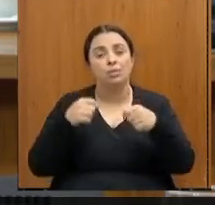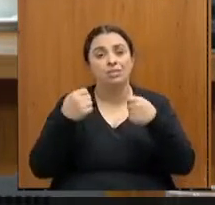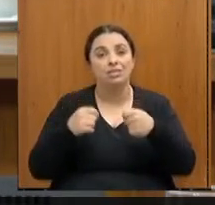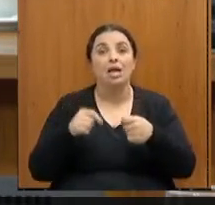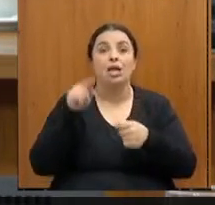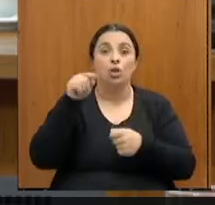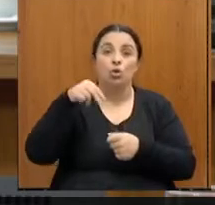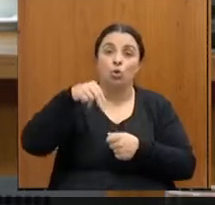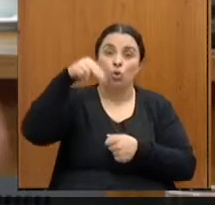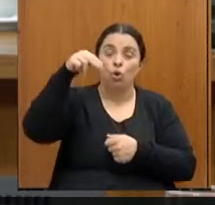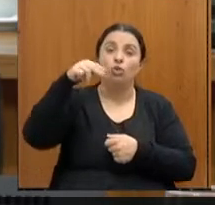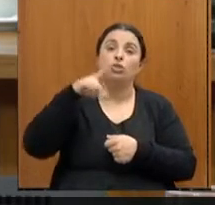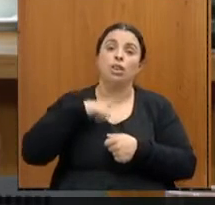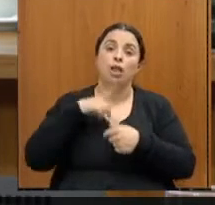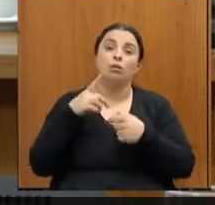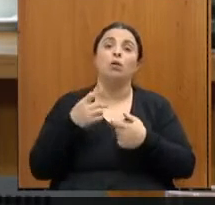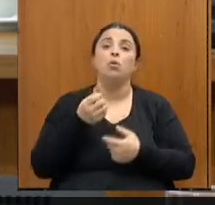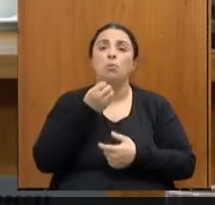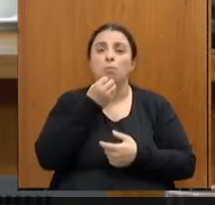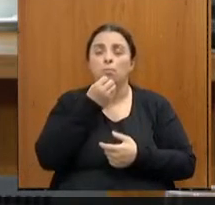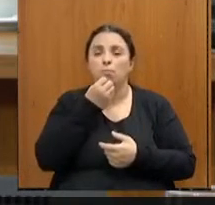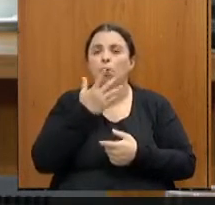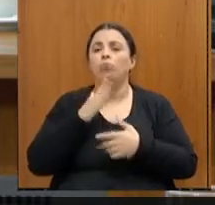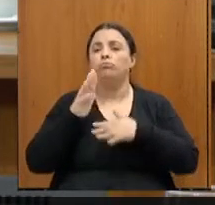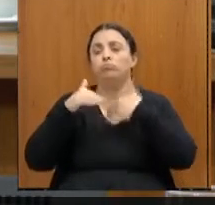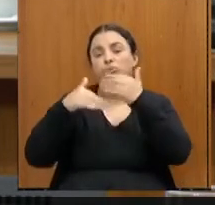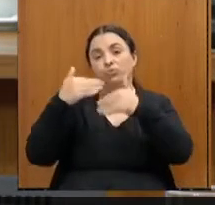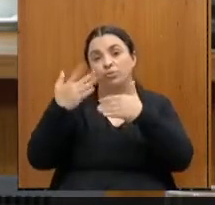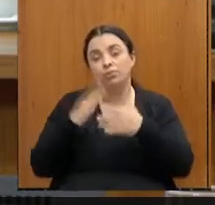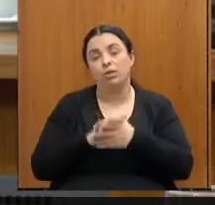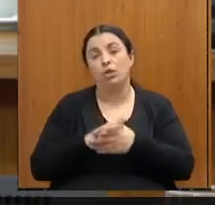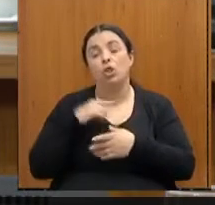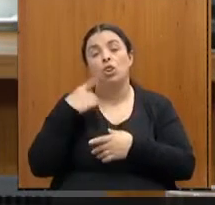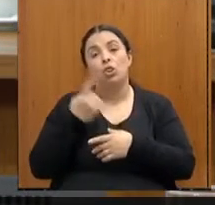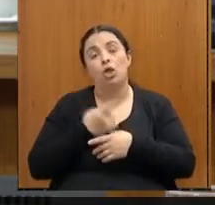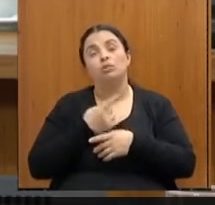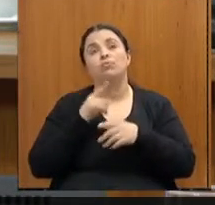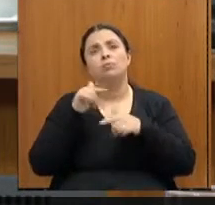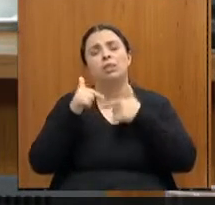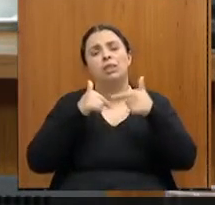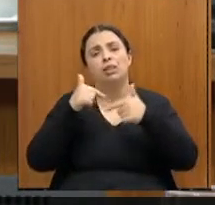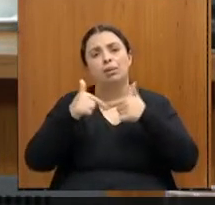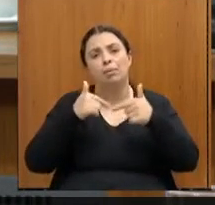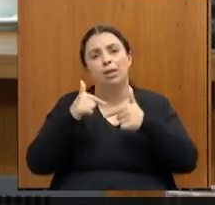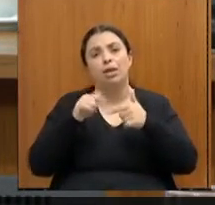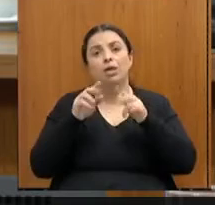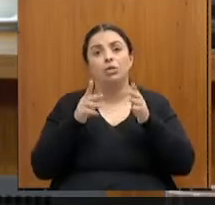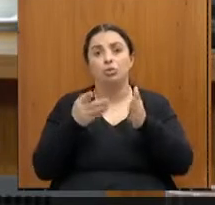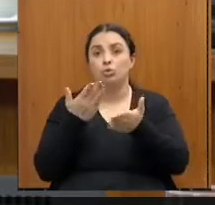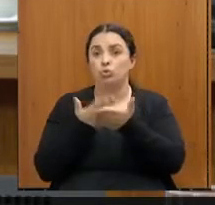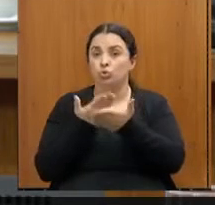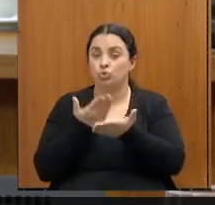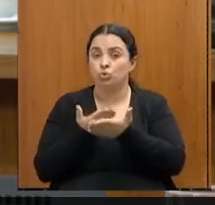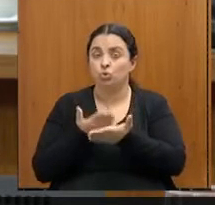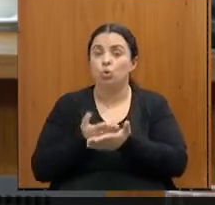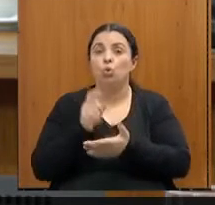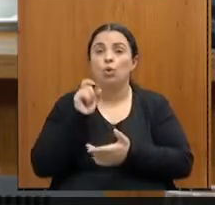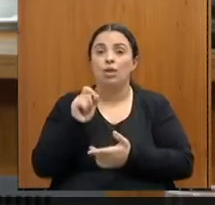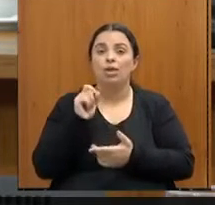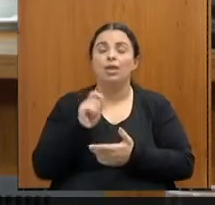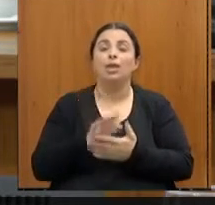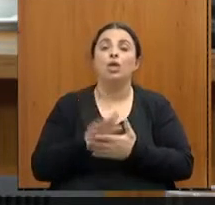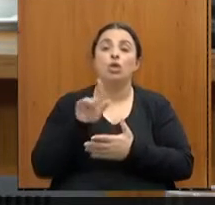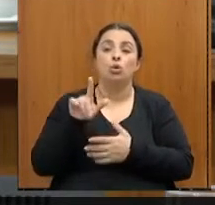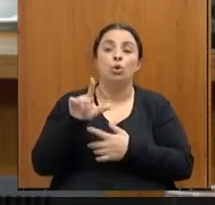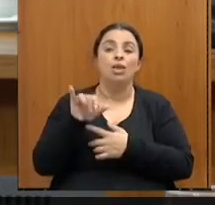possa ser beneficiado inclusive Vamos trabalhar em estudos para que a cadeia produtiva do lítio possa